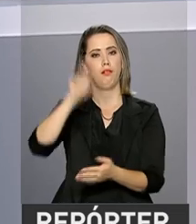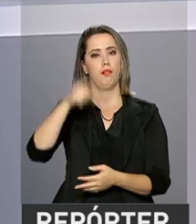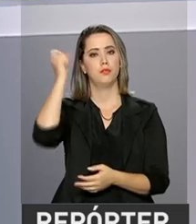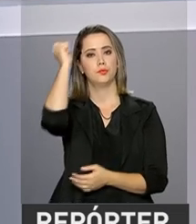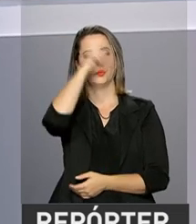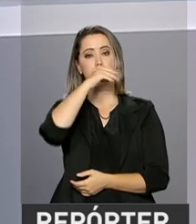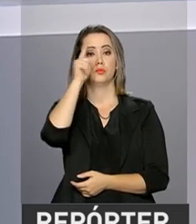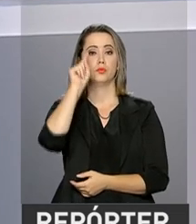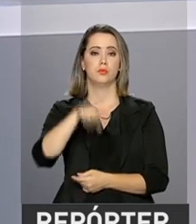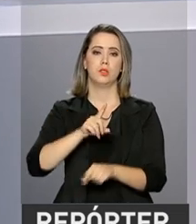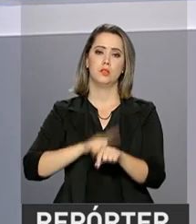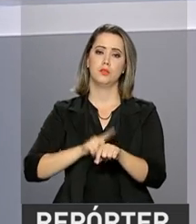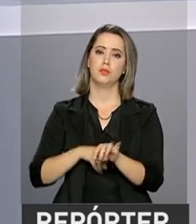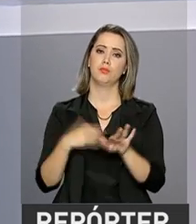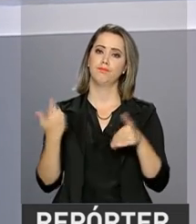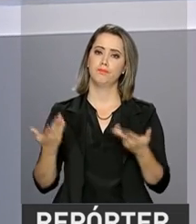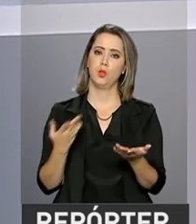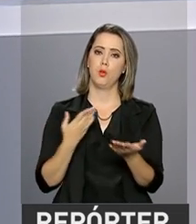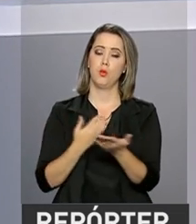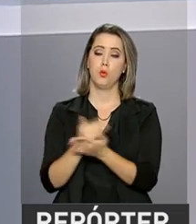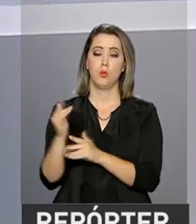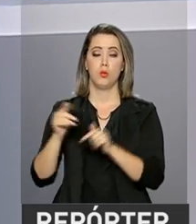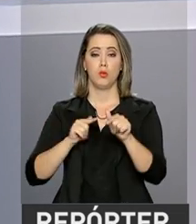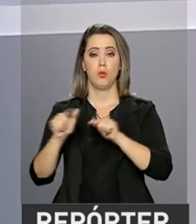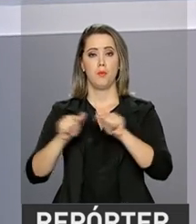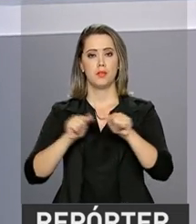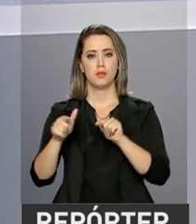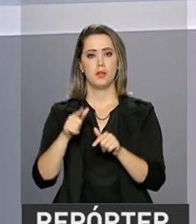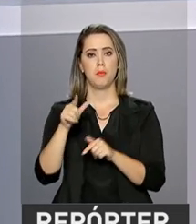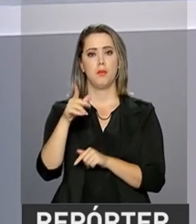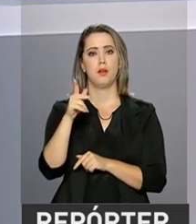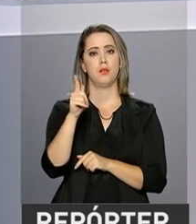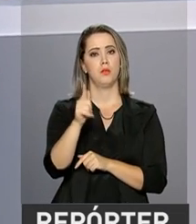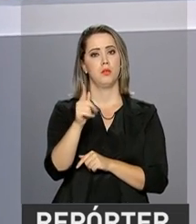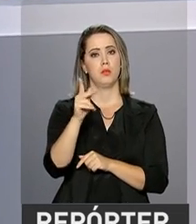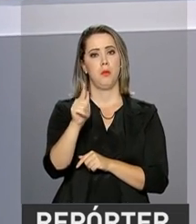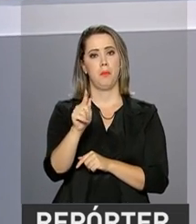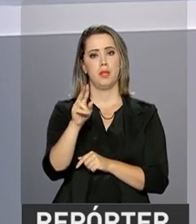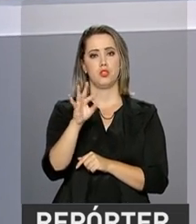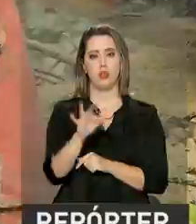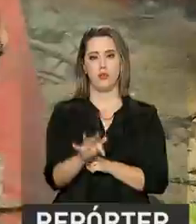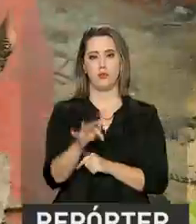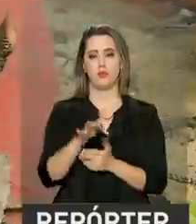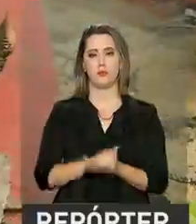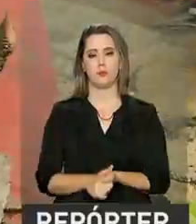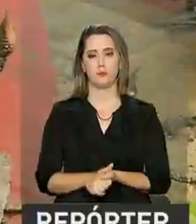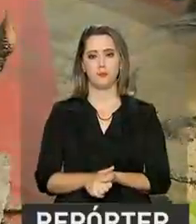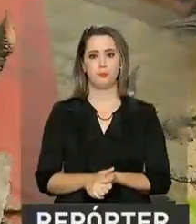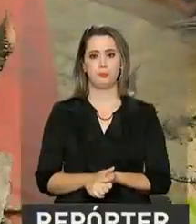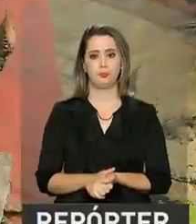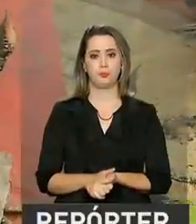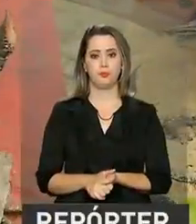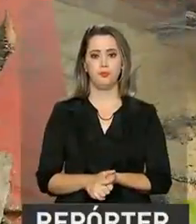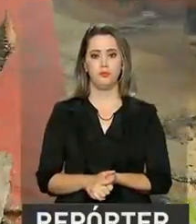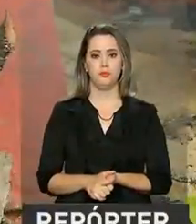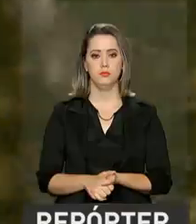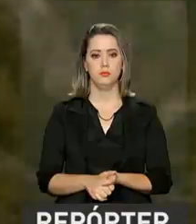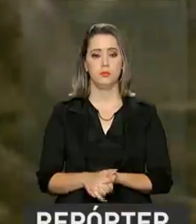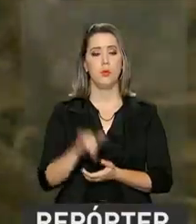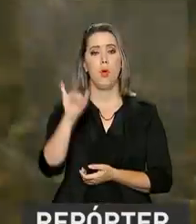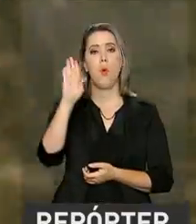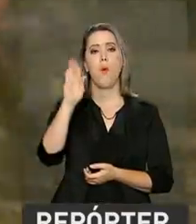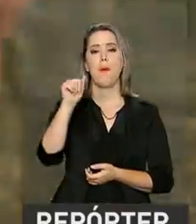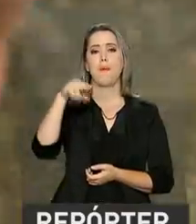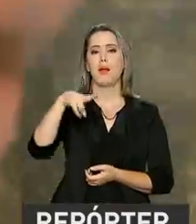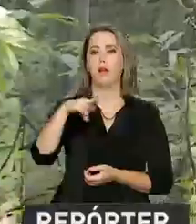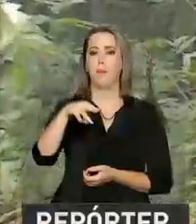fácil nessa hora então entra em Ação A Procuradoria Geral Federal o Ibama está pronto